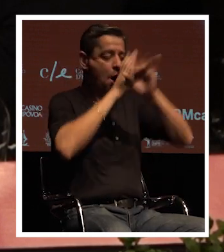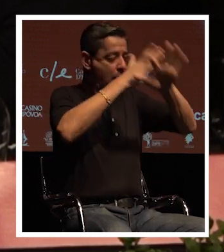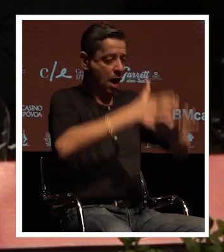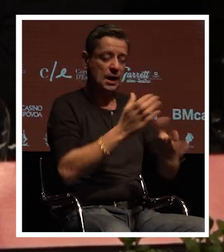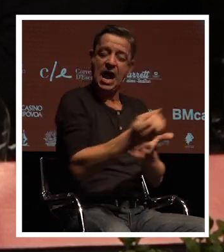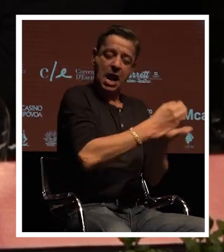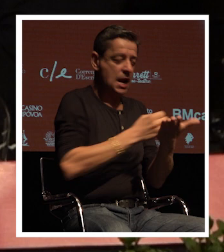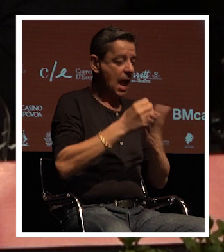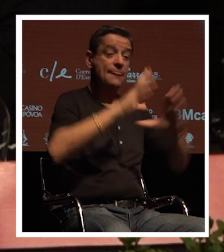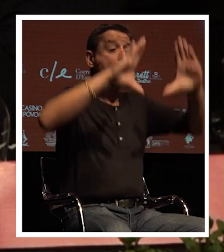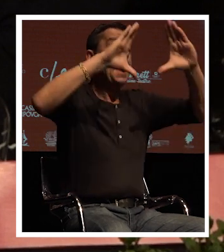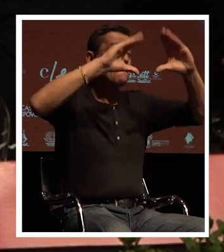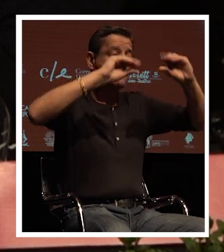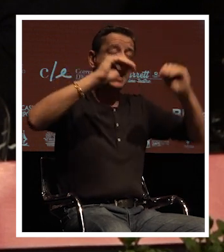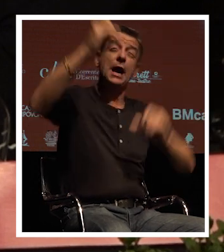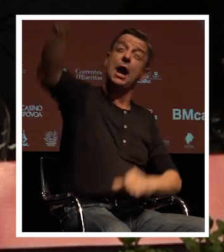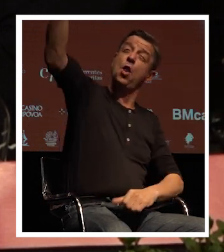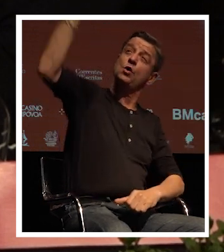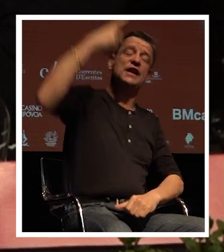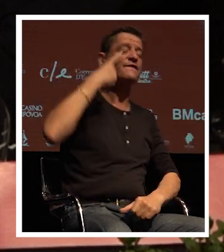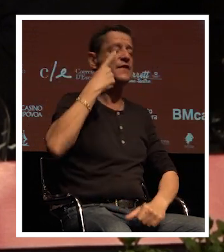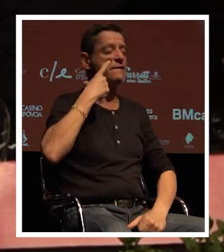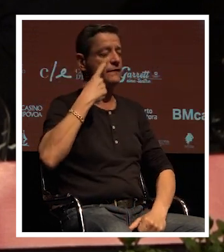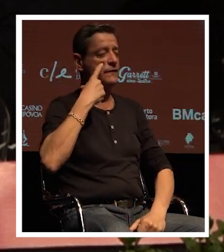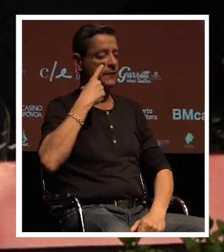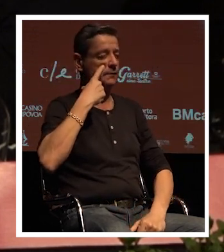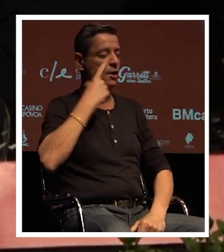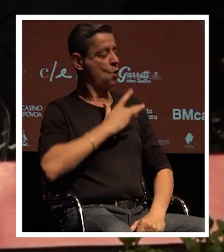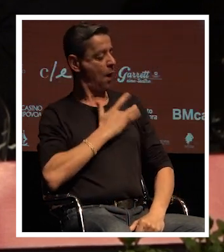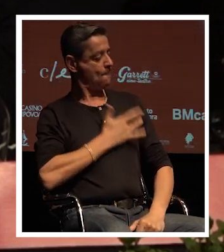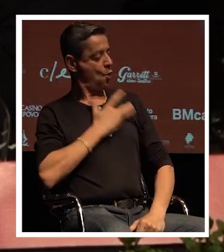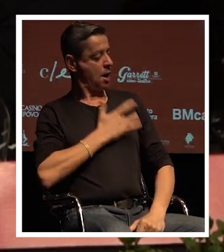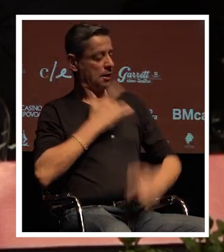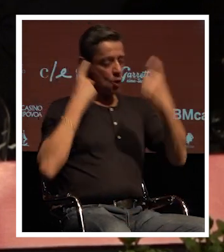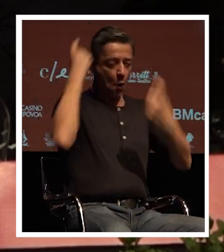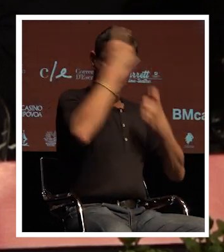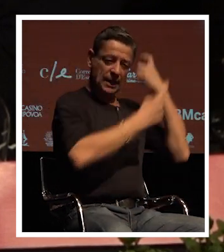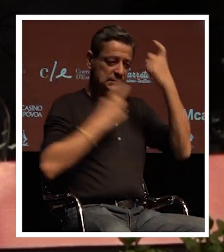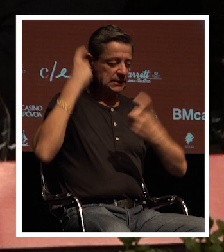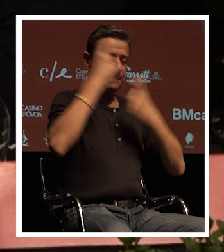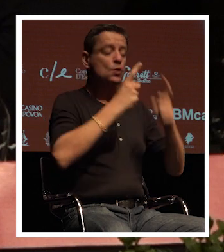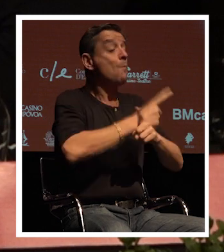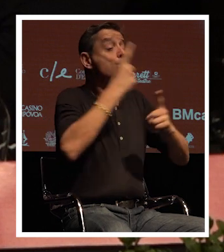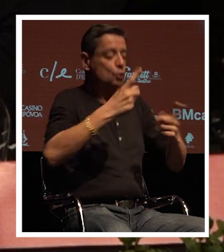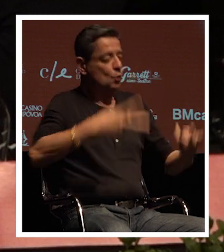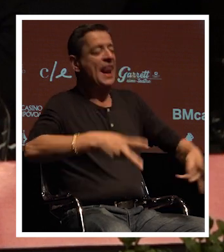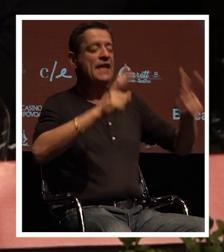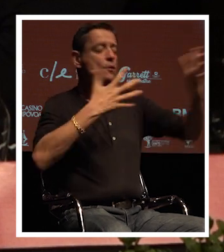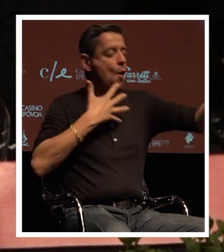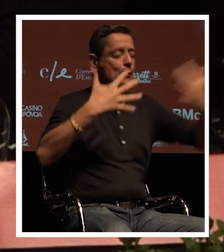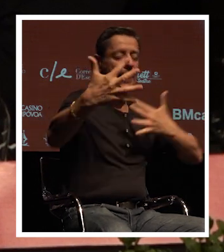nada apaga a luz que vive num amor num pensamento porque é livre como o